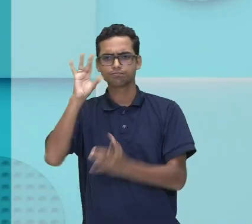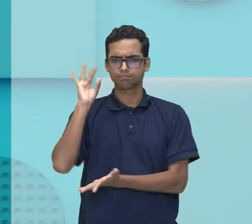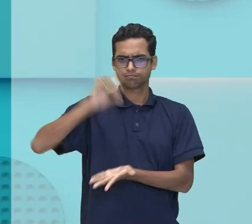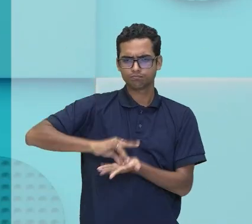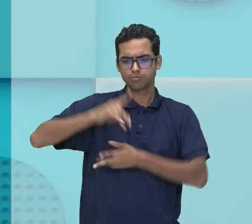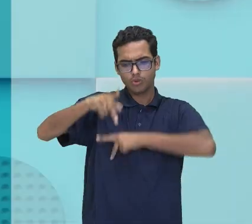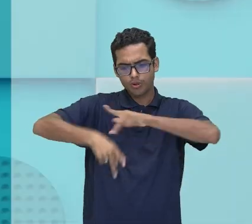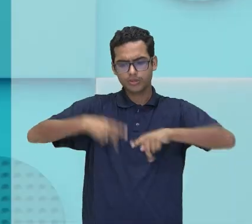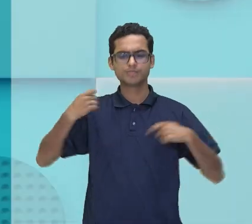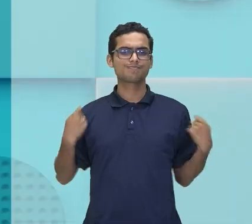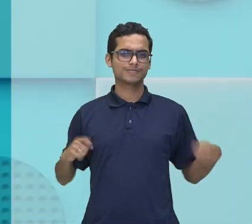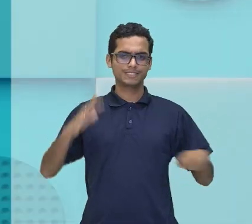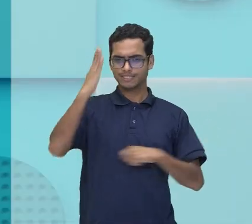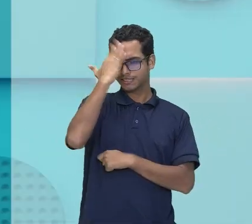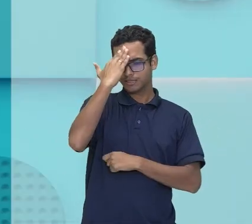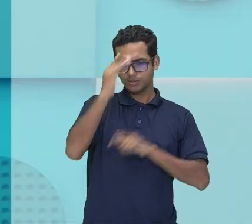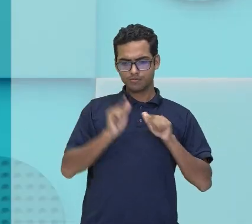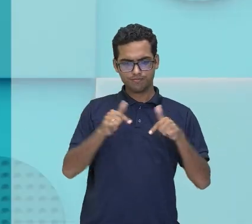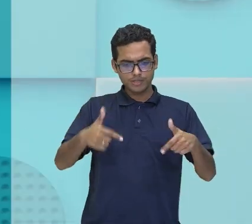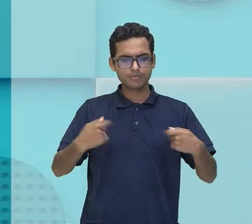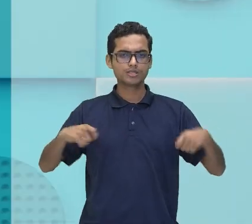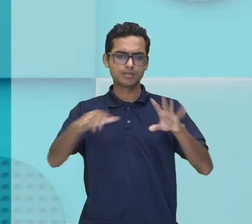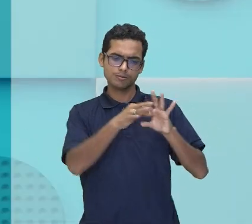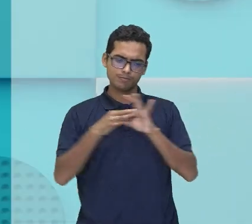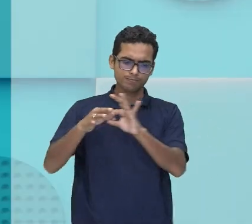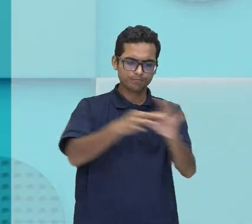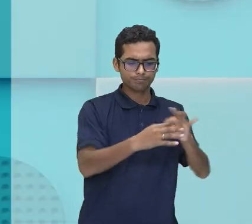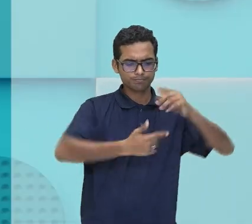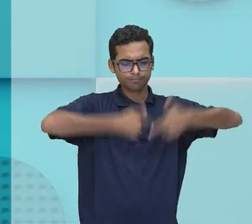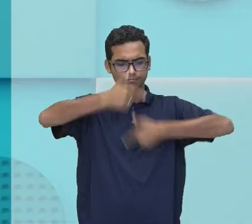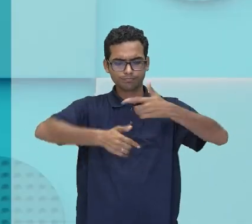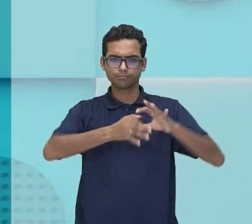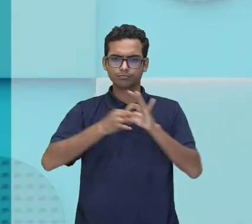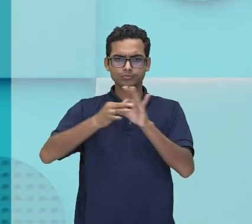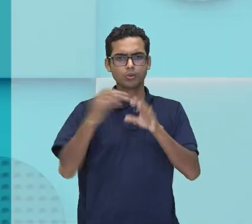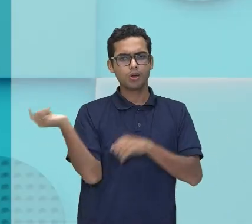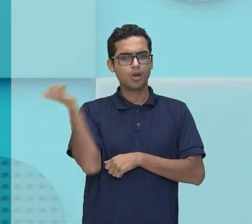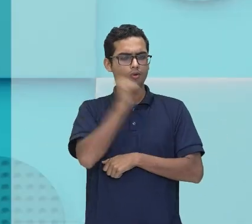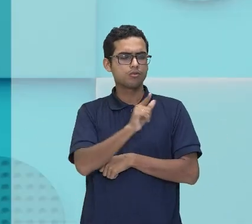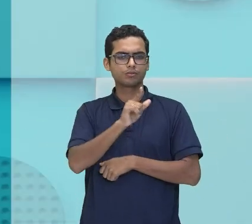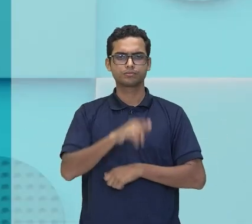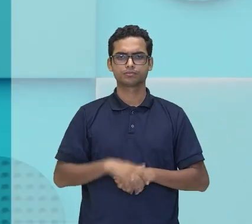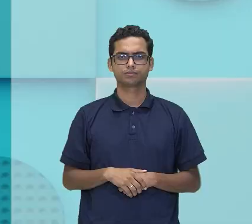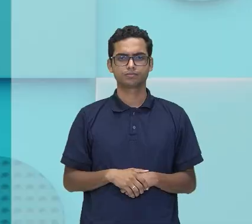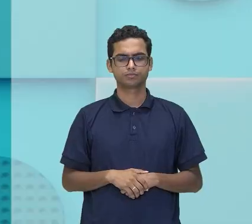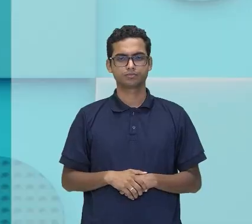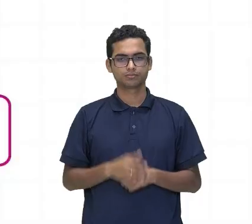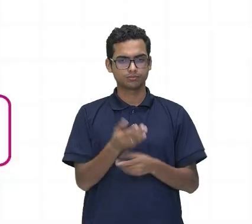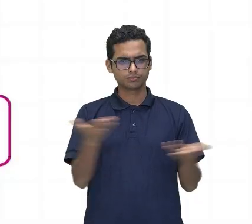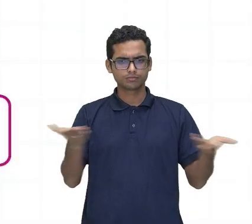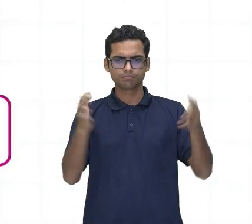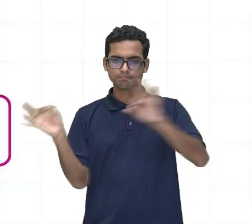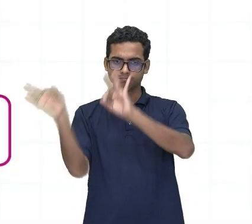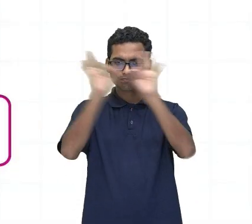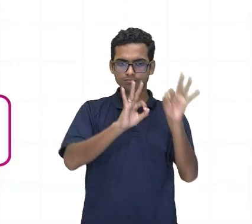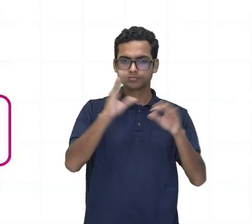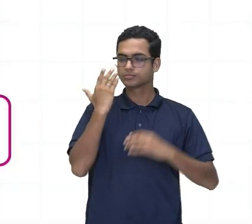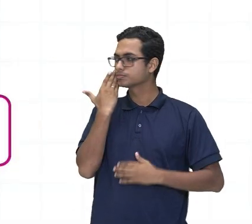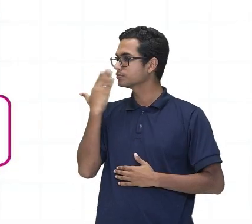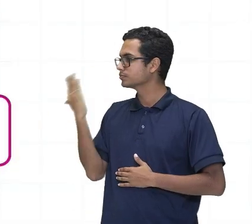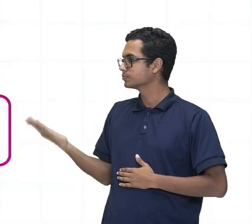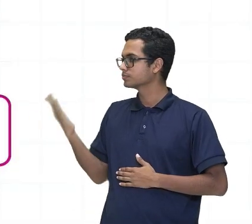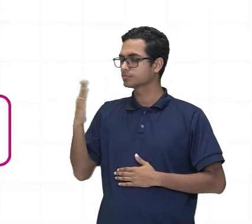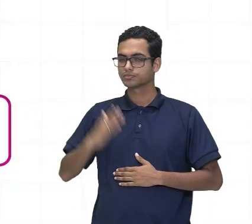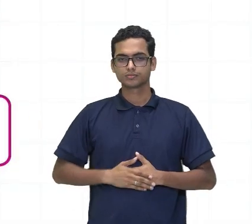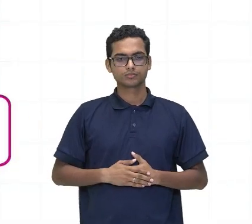sua parte. Certo? Agora vamos explorar o texto que vocês ouviram e leram, né? Que acompanharam agora. Vamos lá fazer a